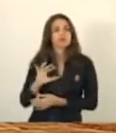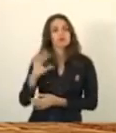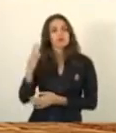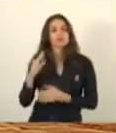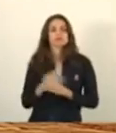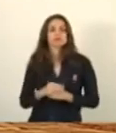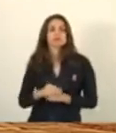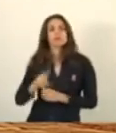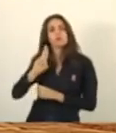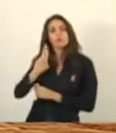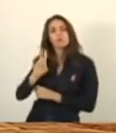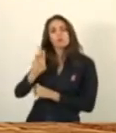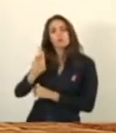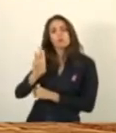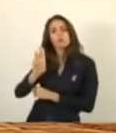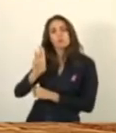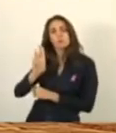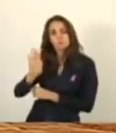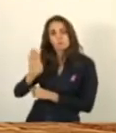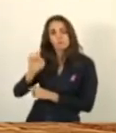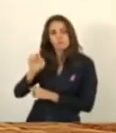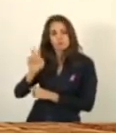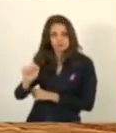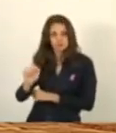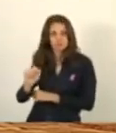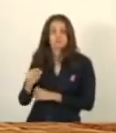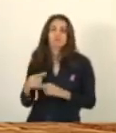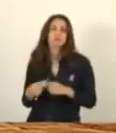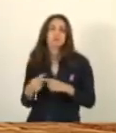isso sem ter os benefícios de